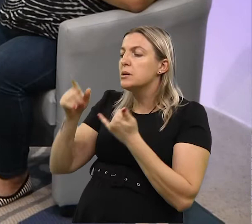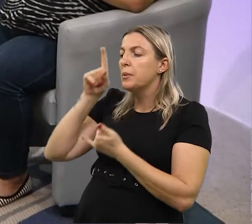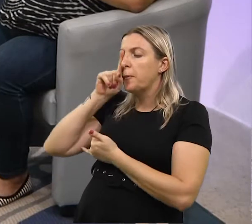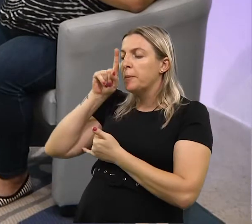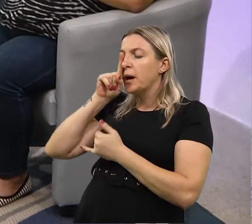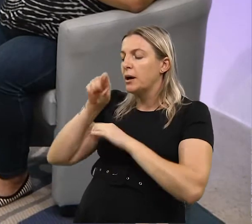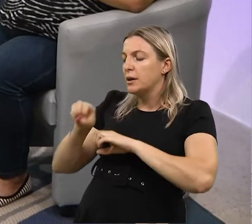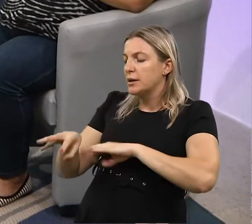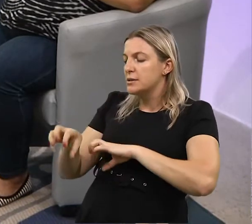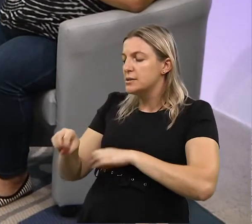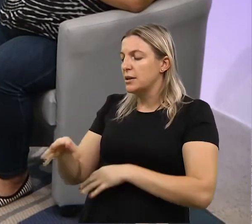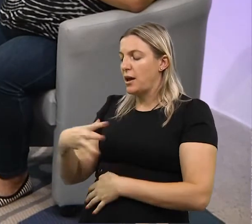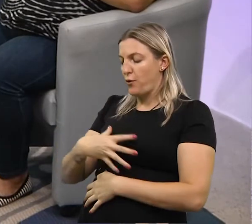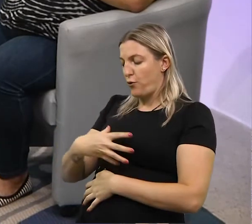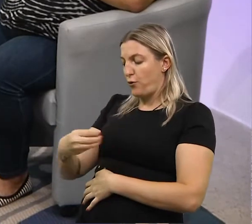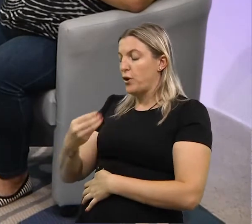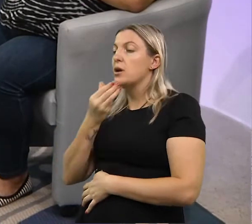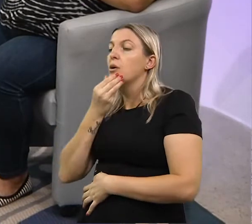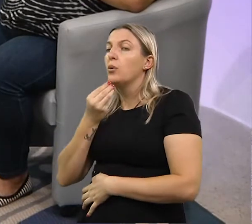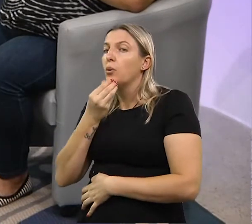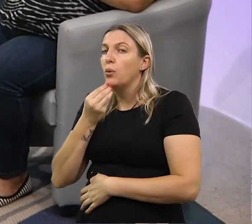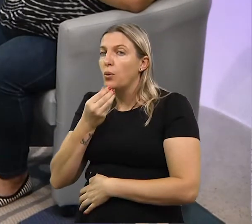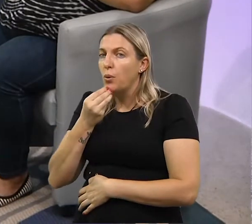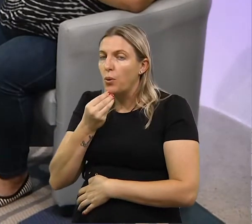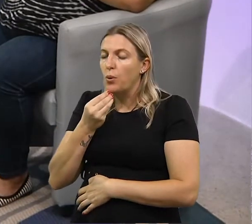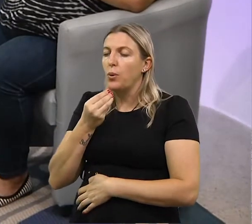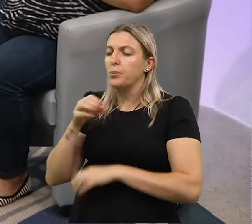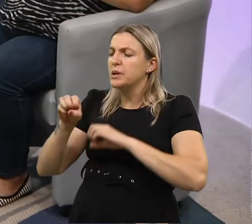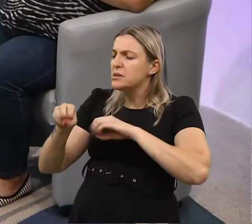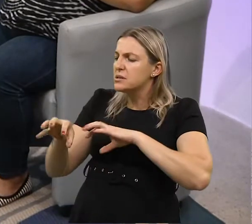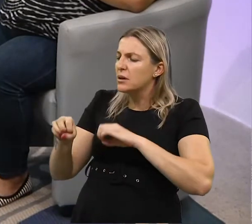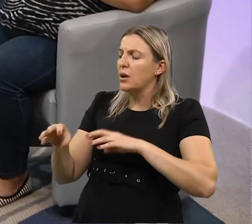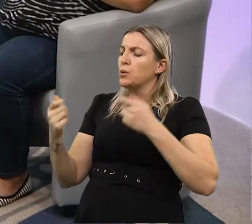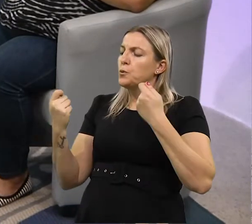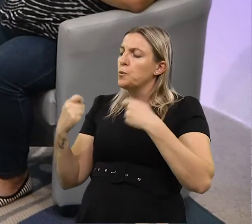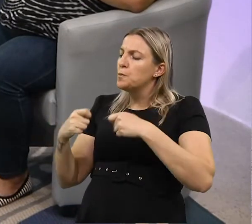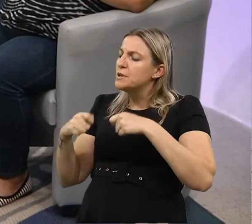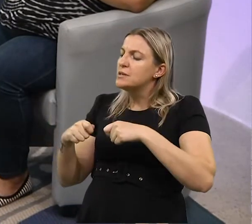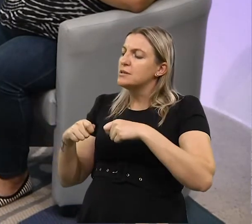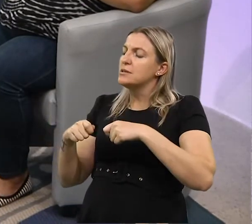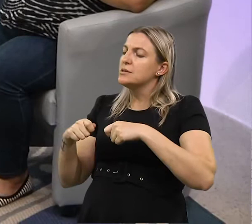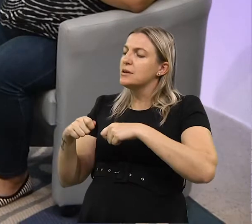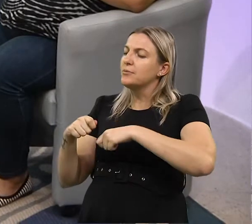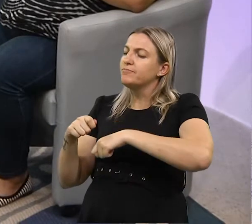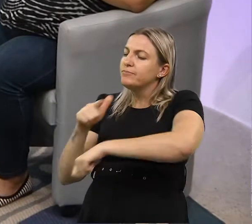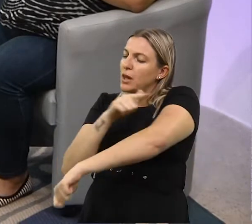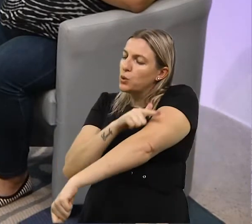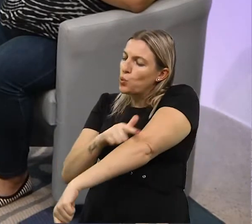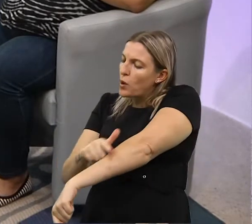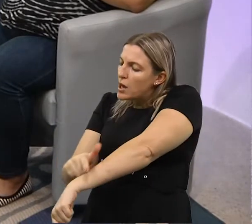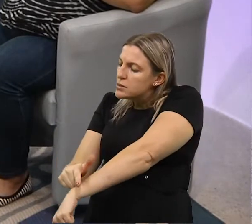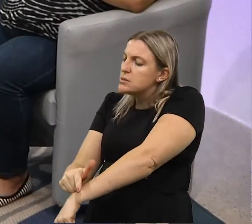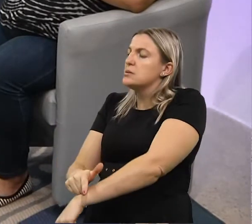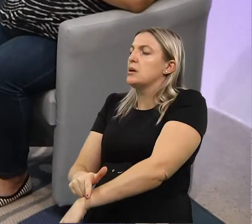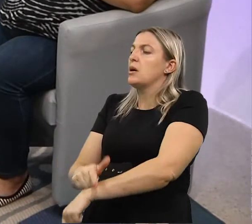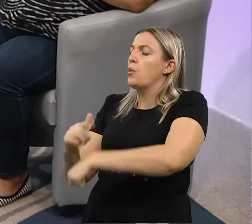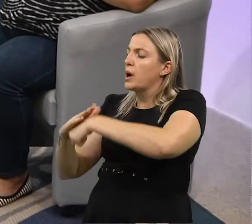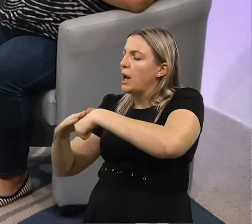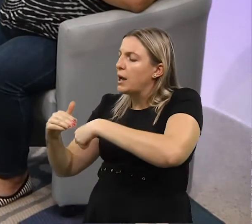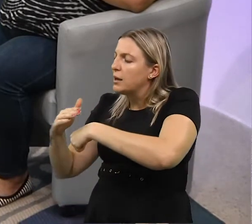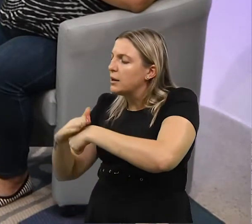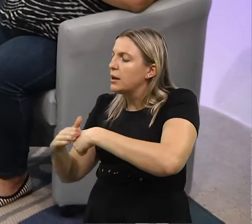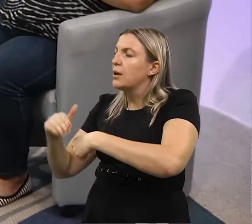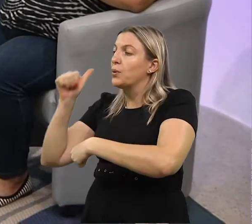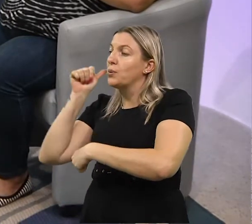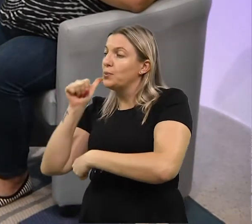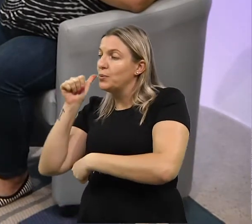a mãe educar um filho homem em especial, tratando a mulher com gentileza, com carinho,